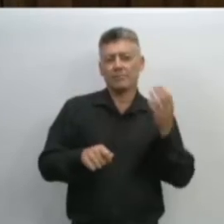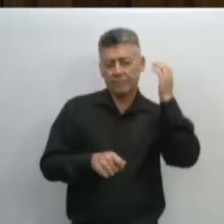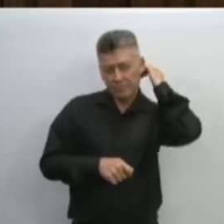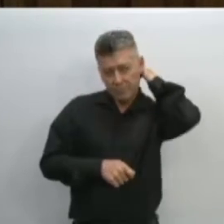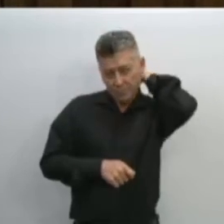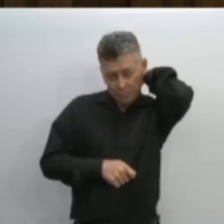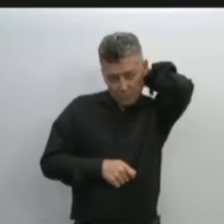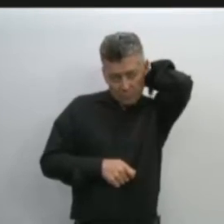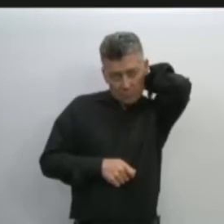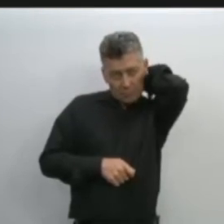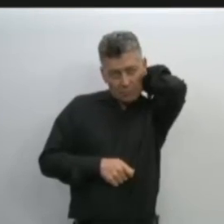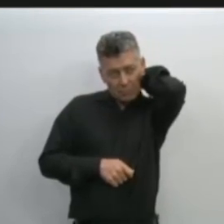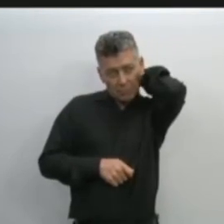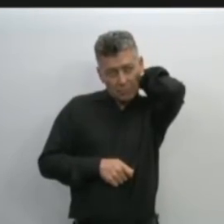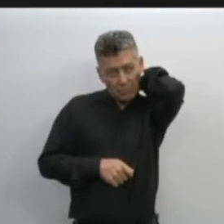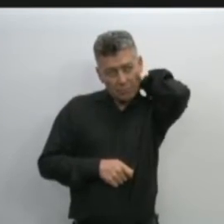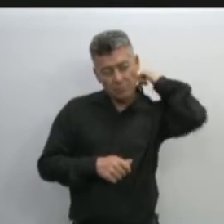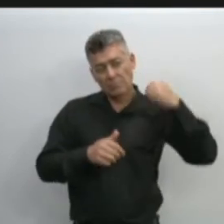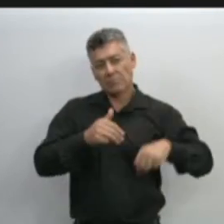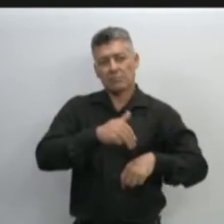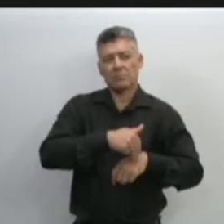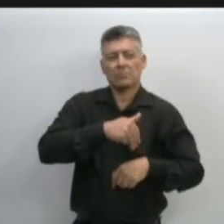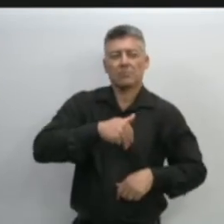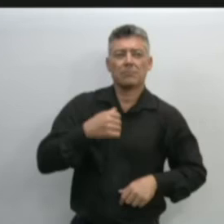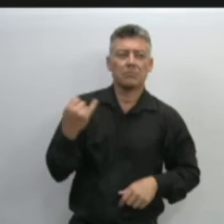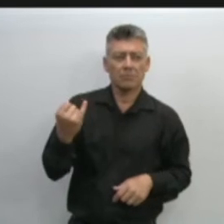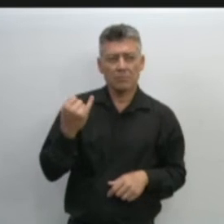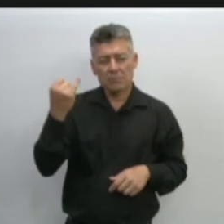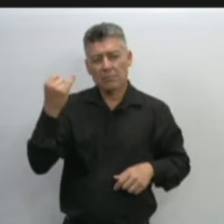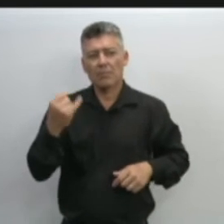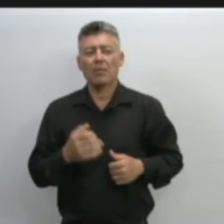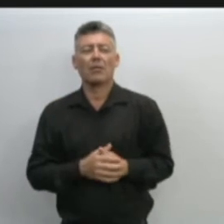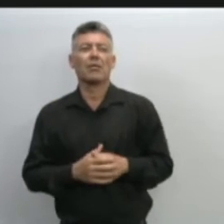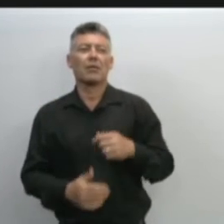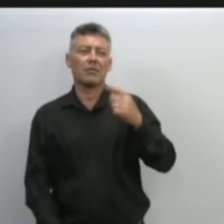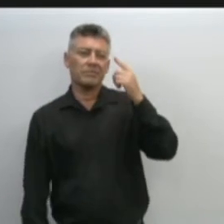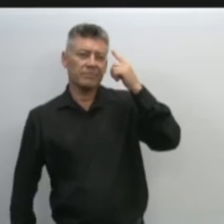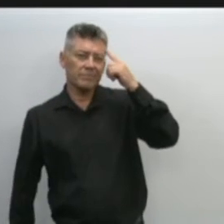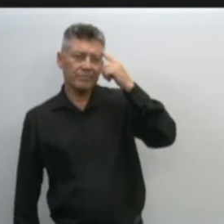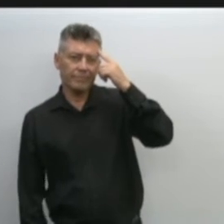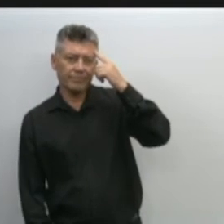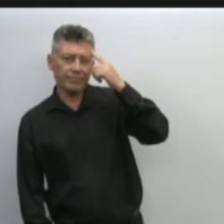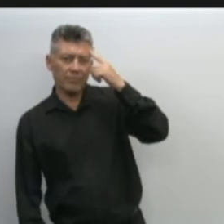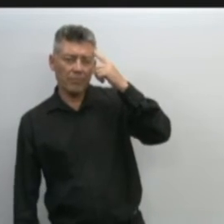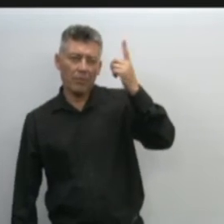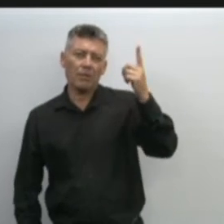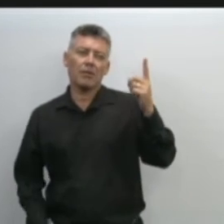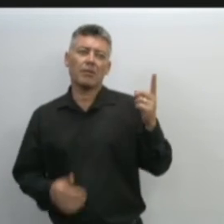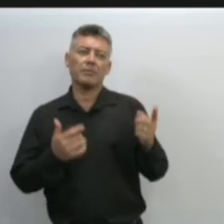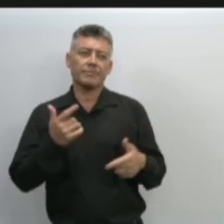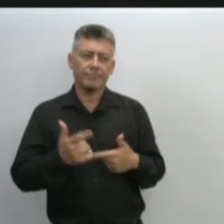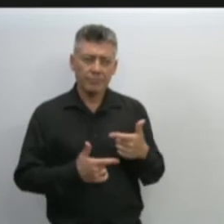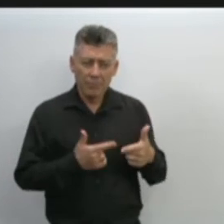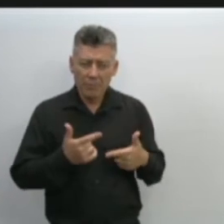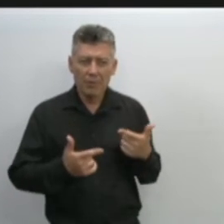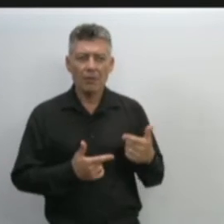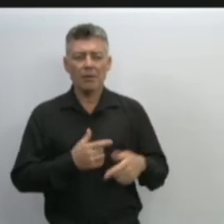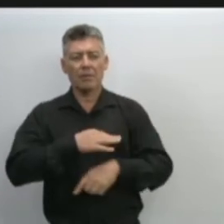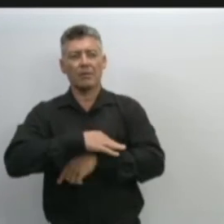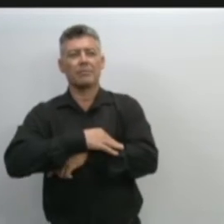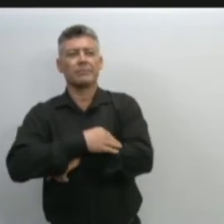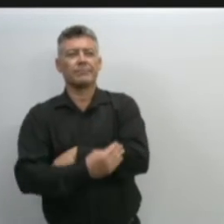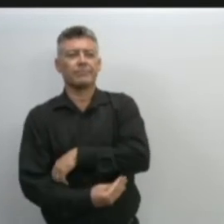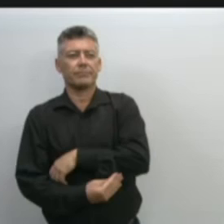vereadora Margareth por esse importante projeto para lembrar, né, as trabalhadoras, né, empregadas